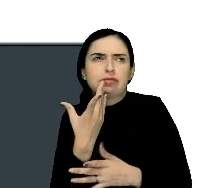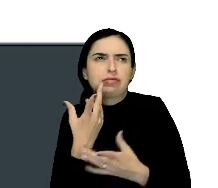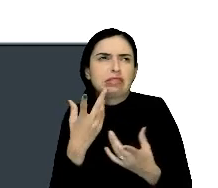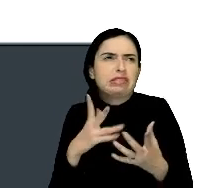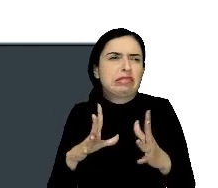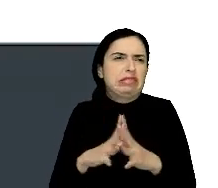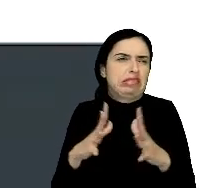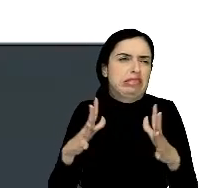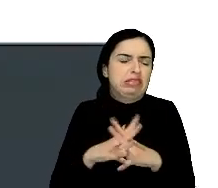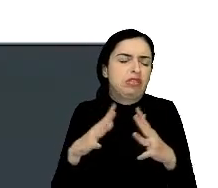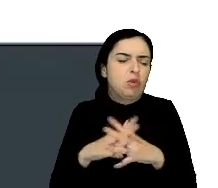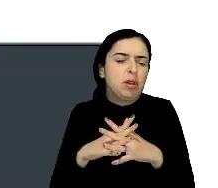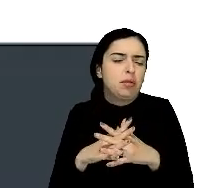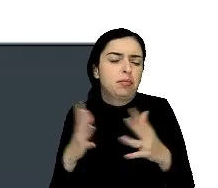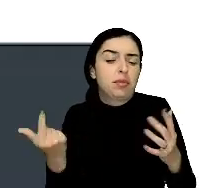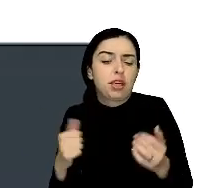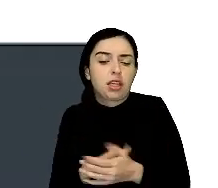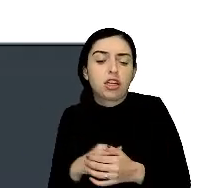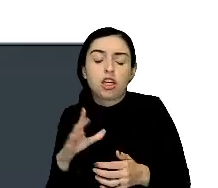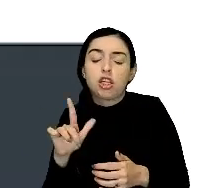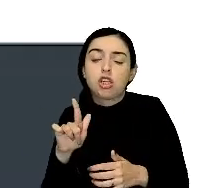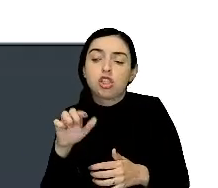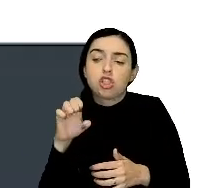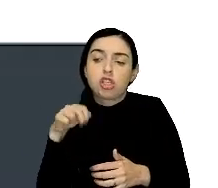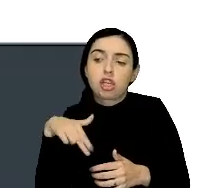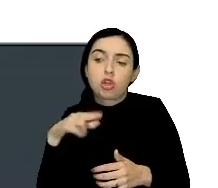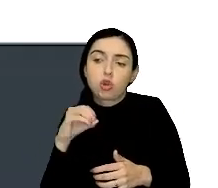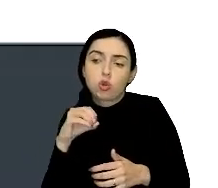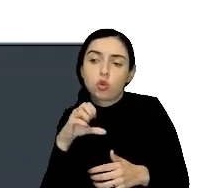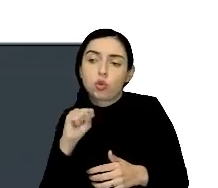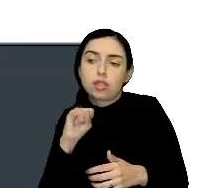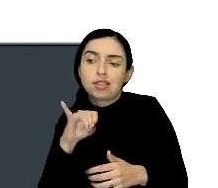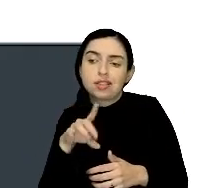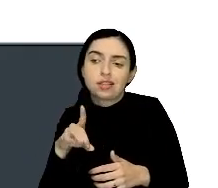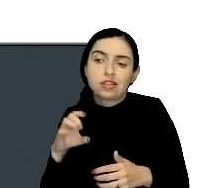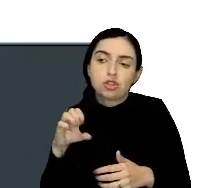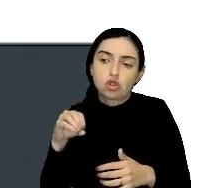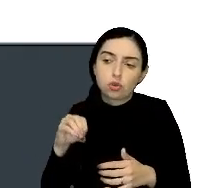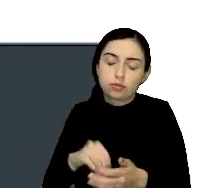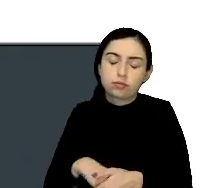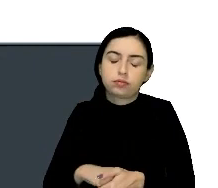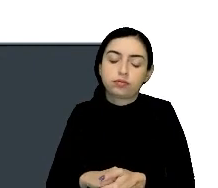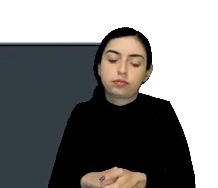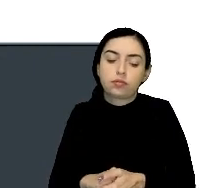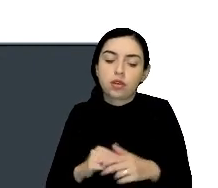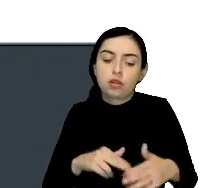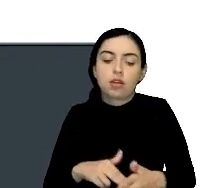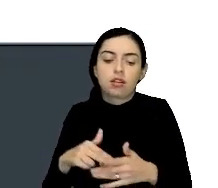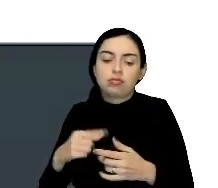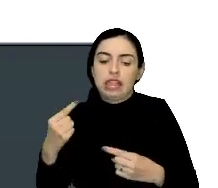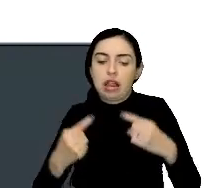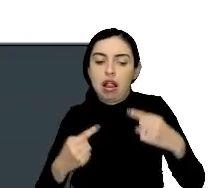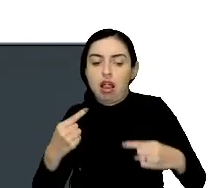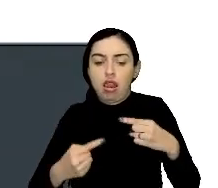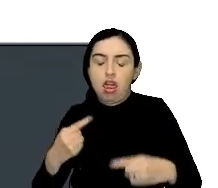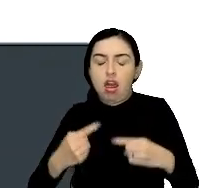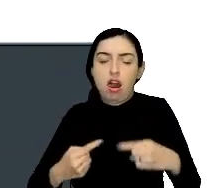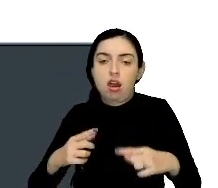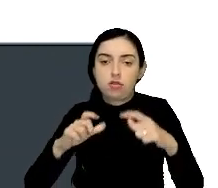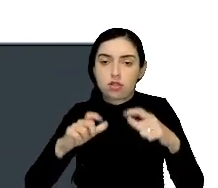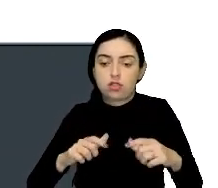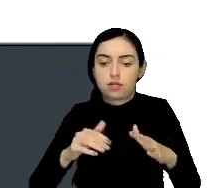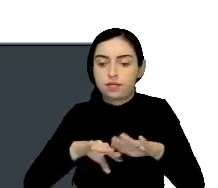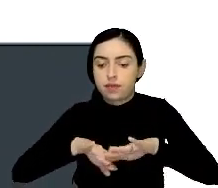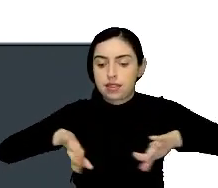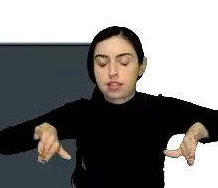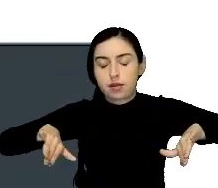que foi em Ruanda. Né? Quando você cria uma fronteira artificial e coloca grupos rivais no mesmo território, ou separa